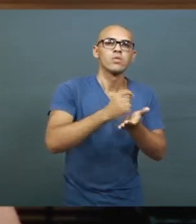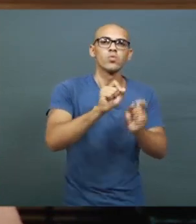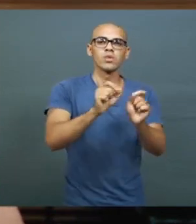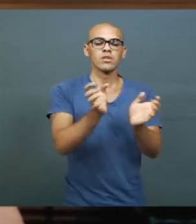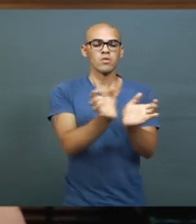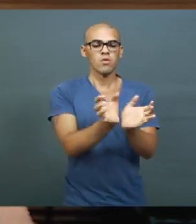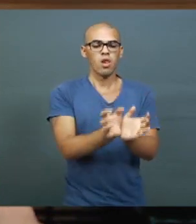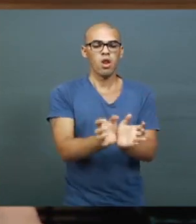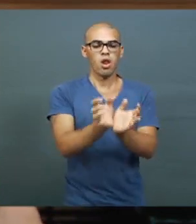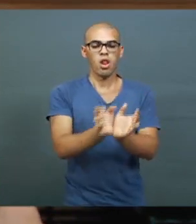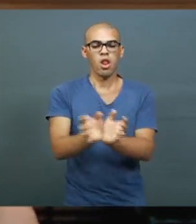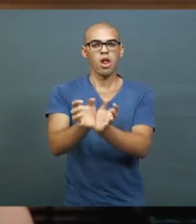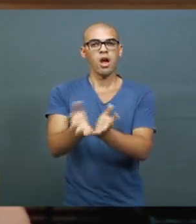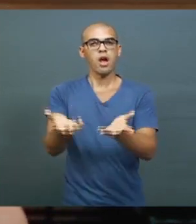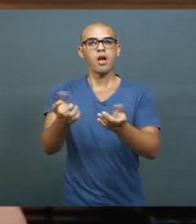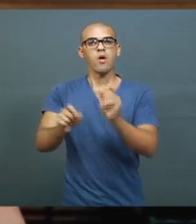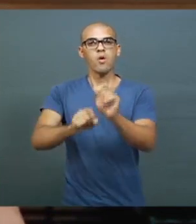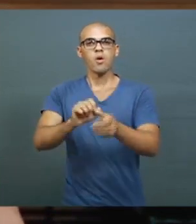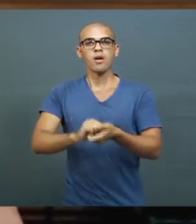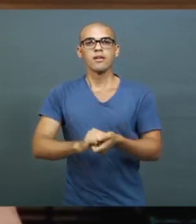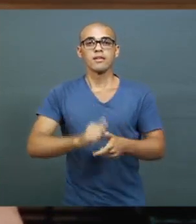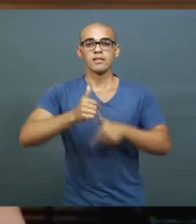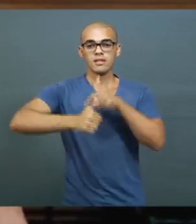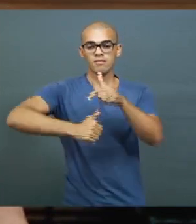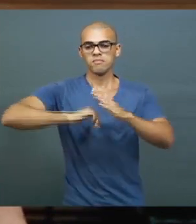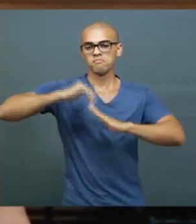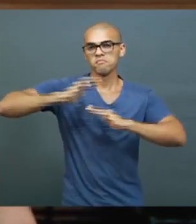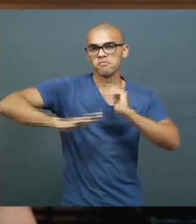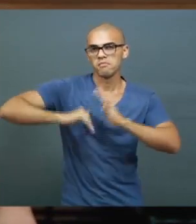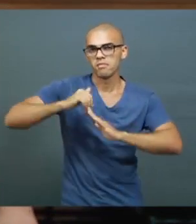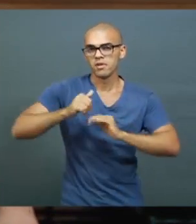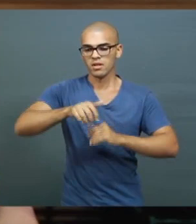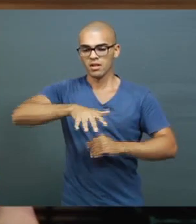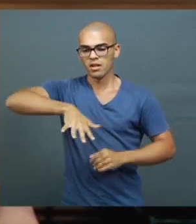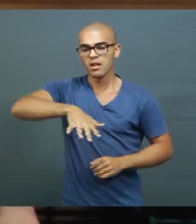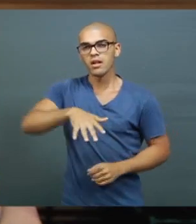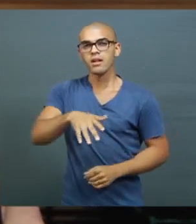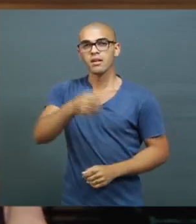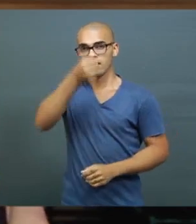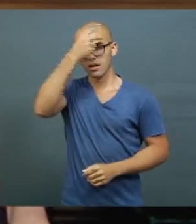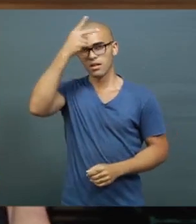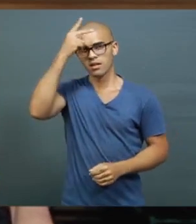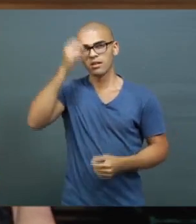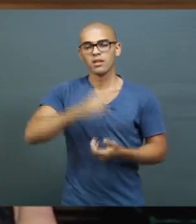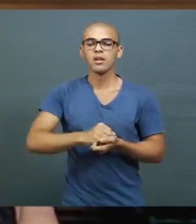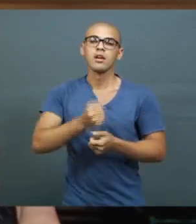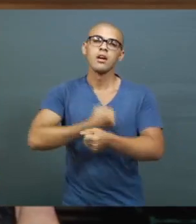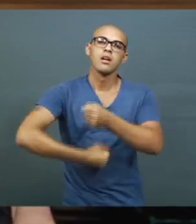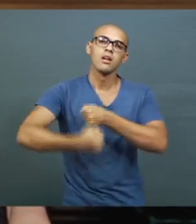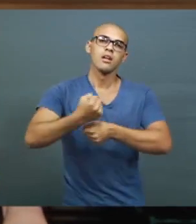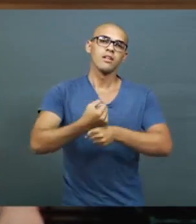entidades que queiram prestar serviço para a prefeitura. O ano passado foram 6 entidades.